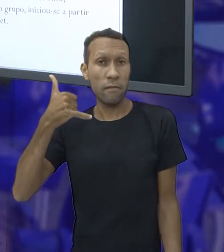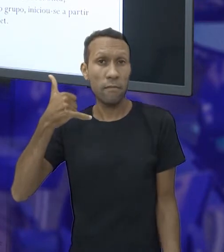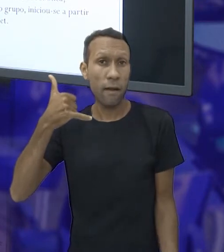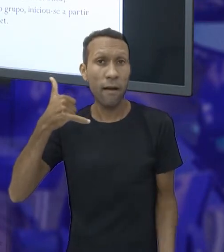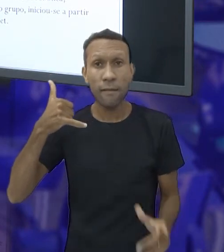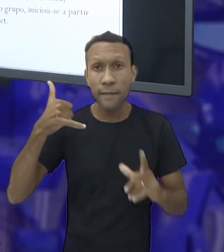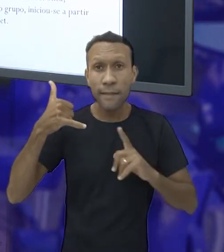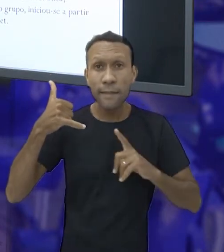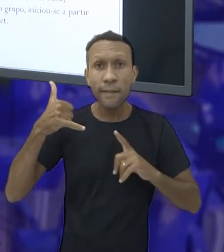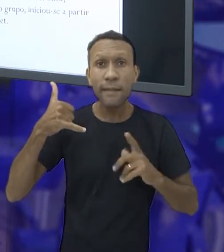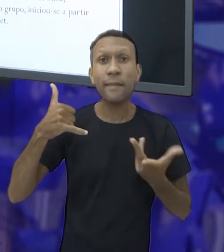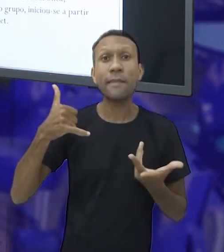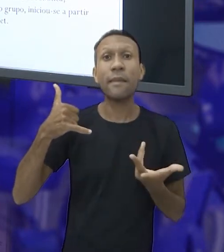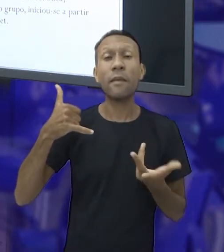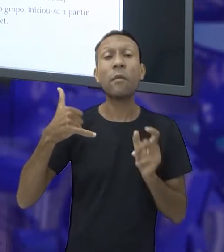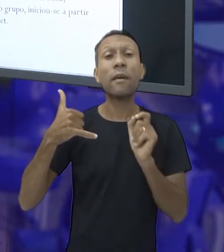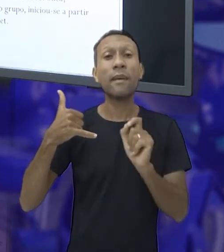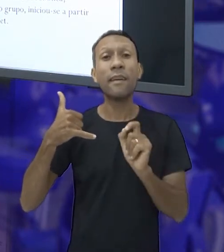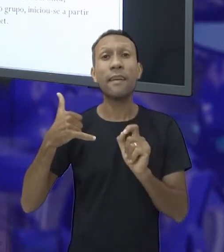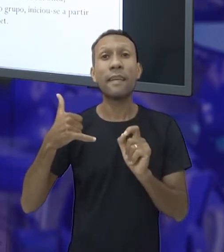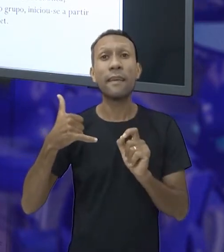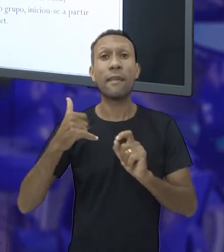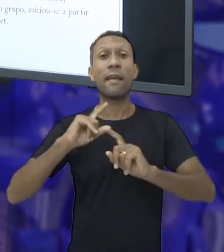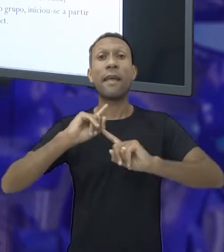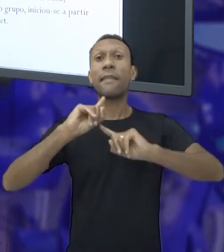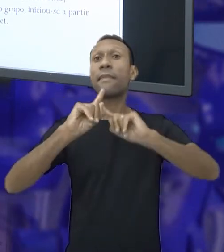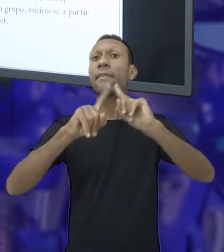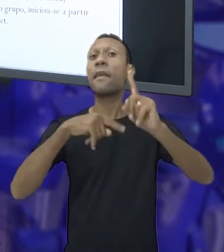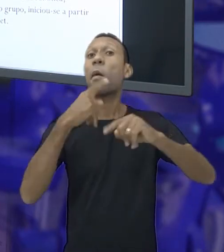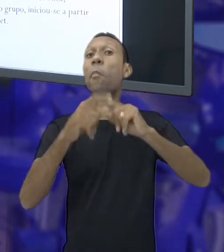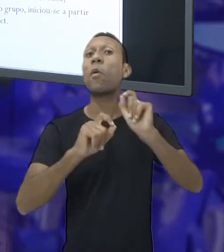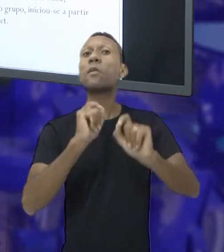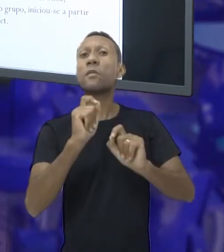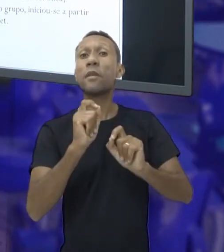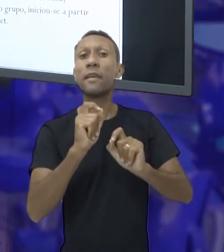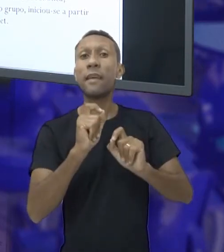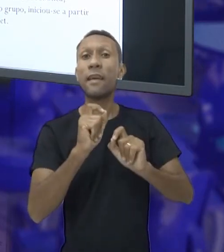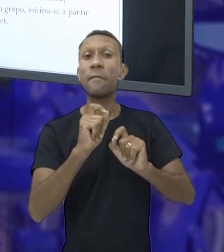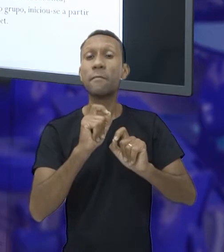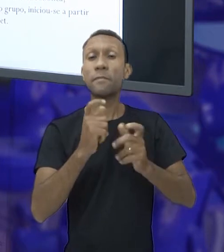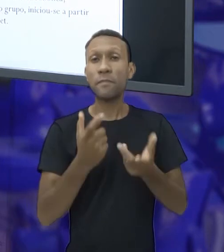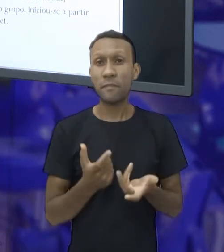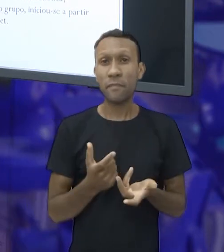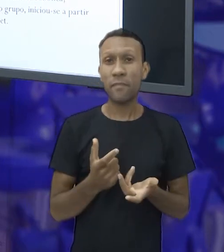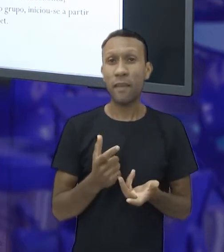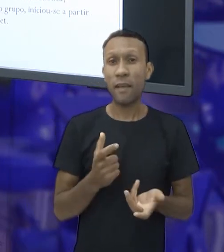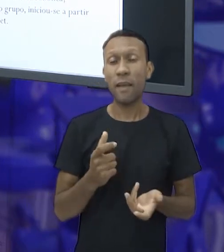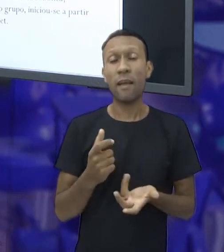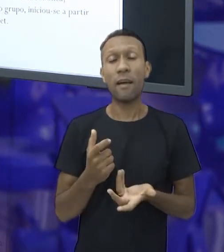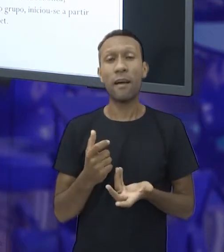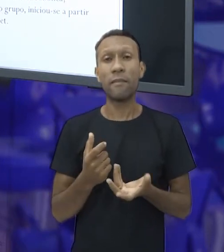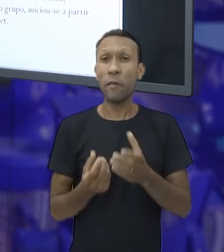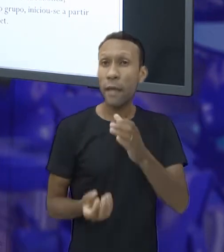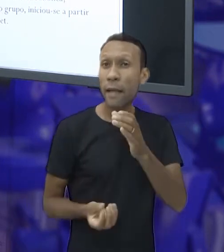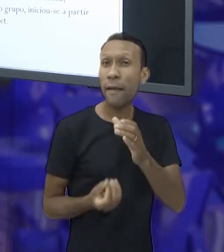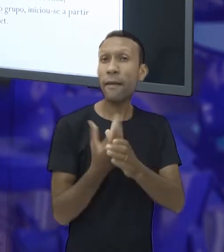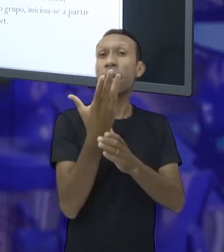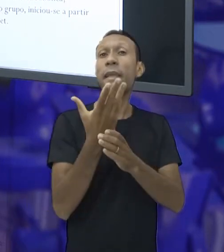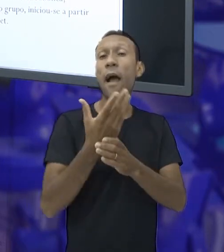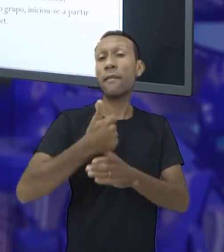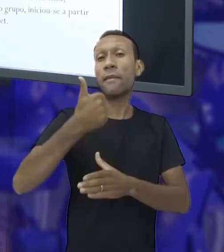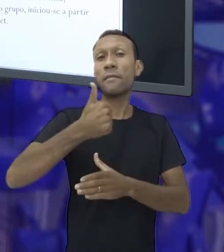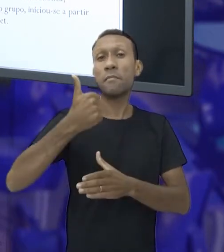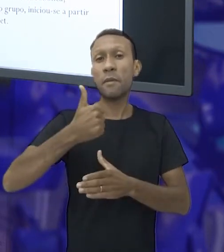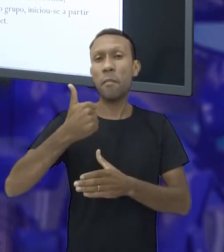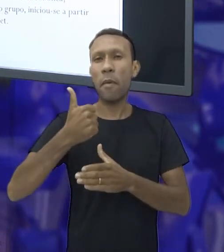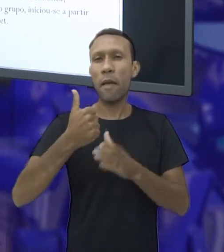eles só foram viáveis e possíveis depois que a Samsung cria, né, as primeiras telas